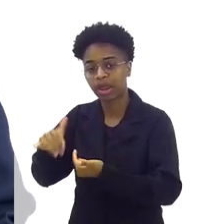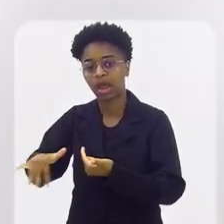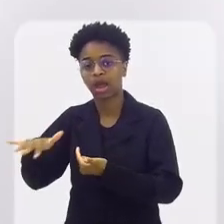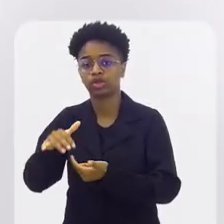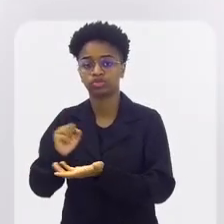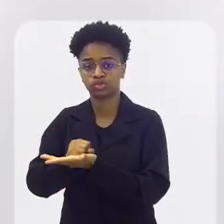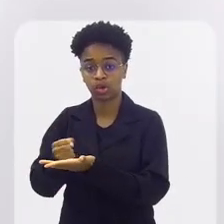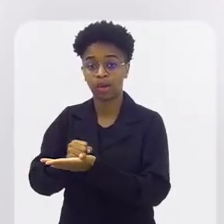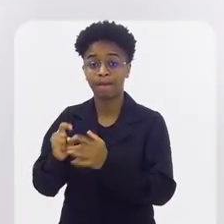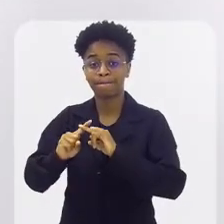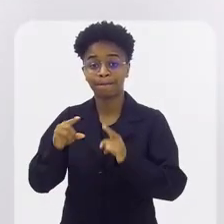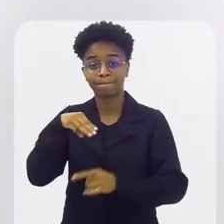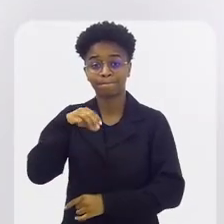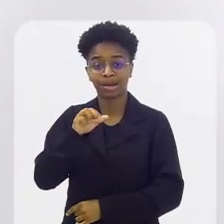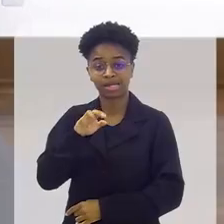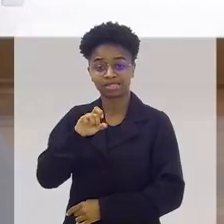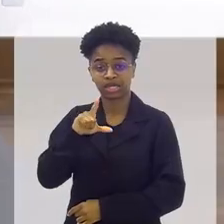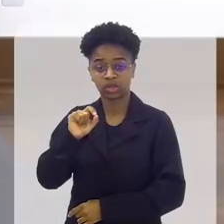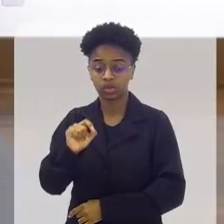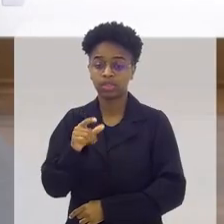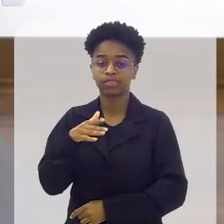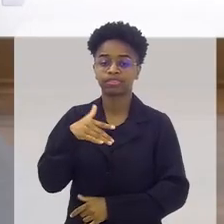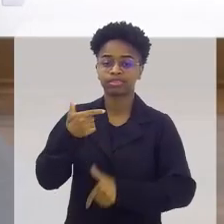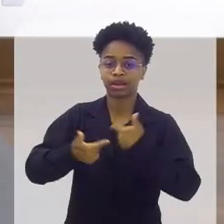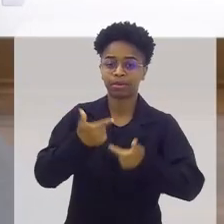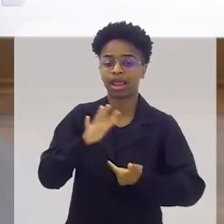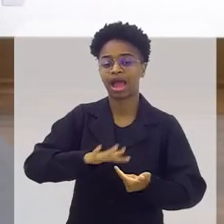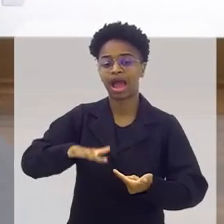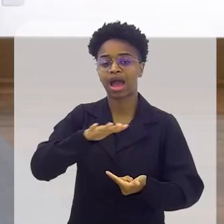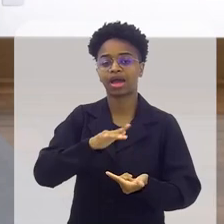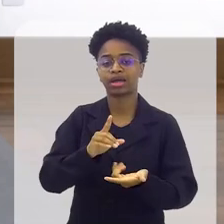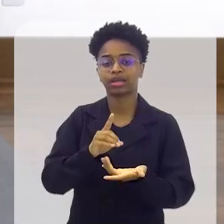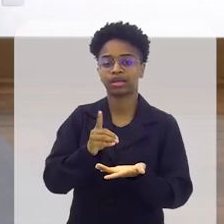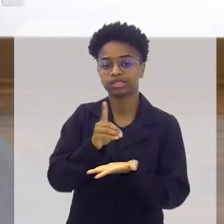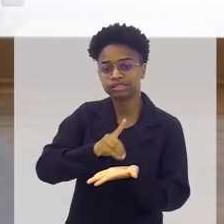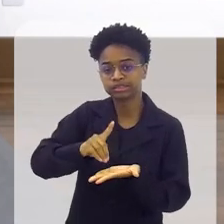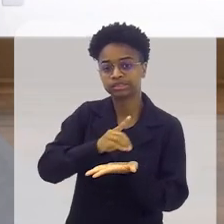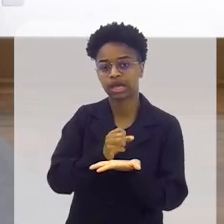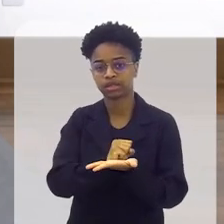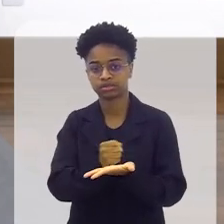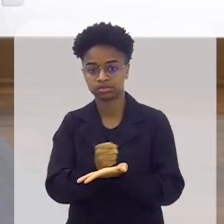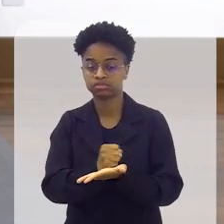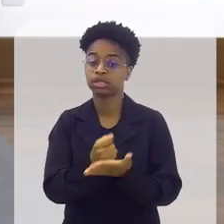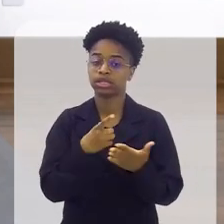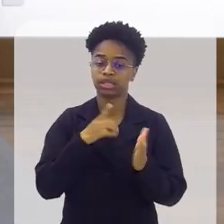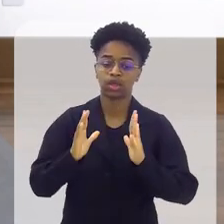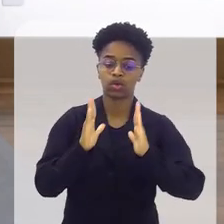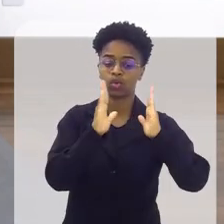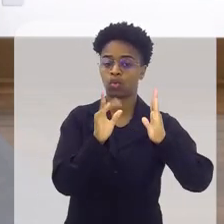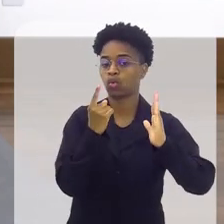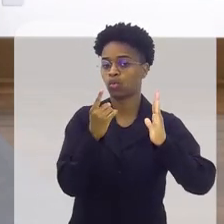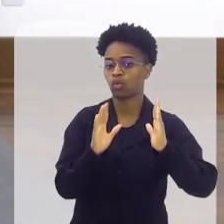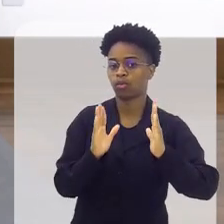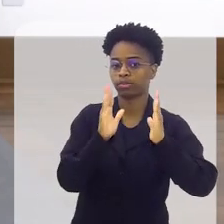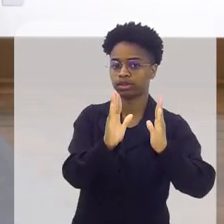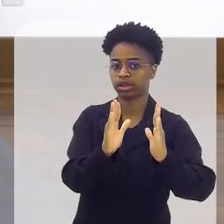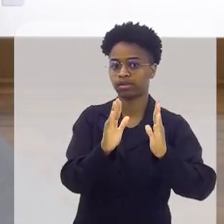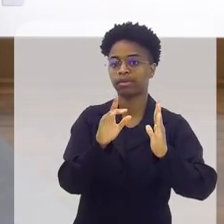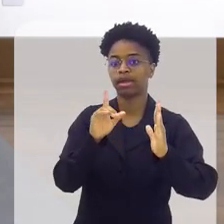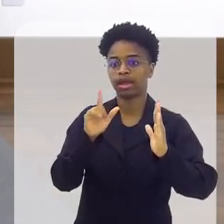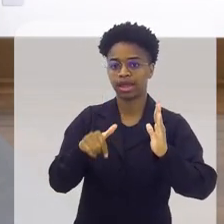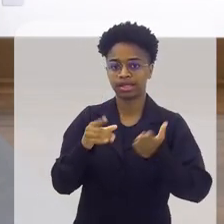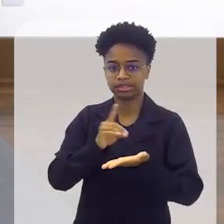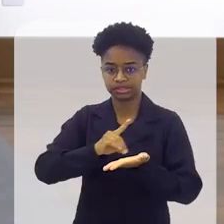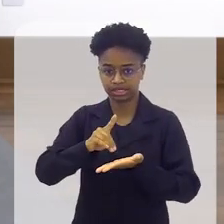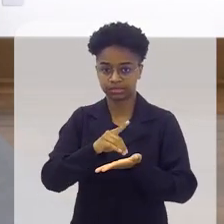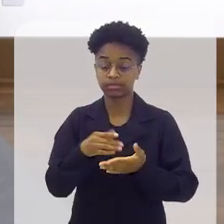jogos. Mas o Marcelo, por Acontece exemplo, é de. da área de game design. Então, ele faz uma das etapas desse